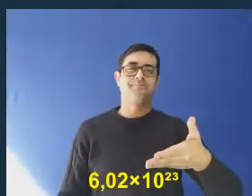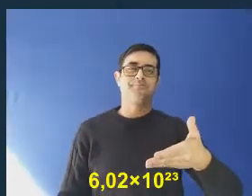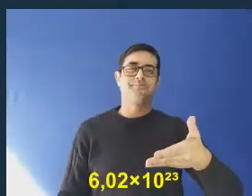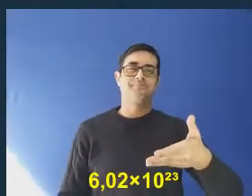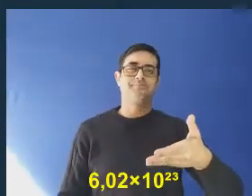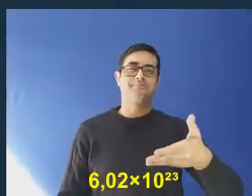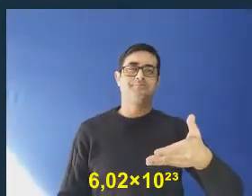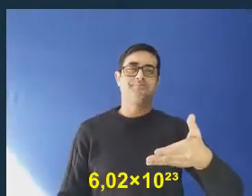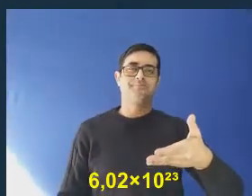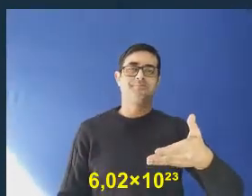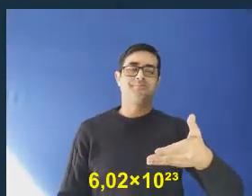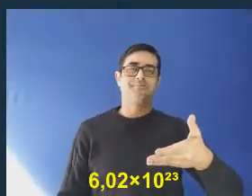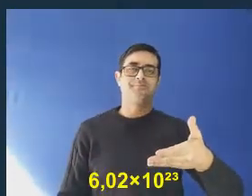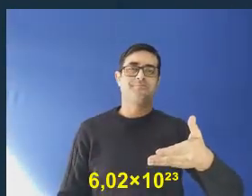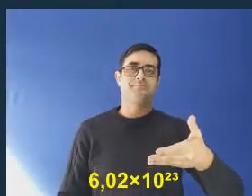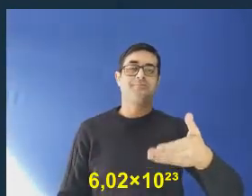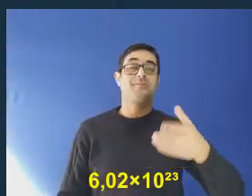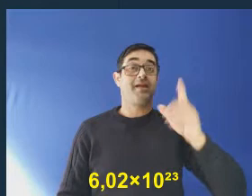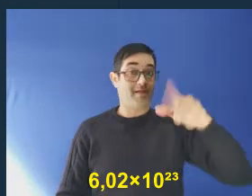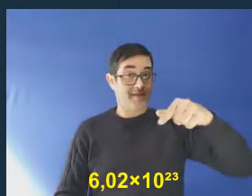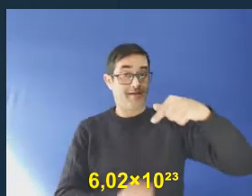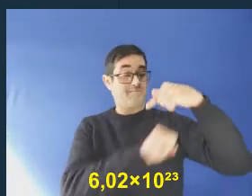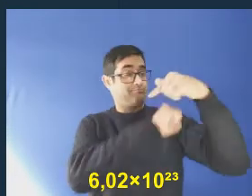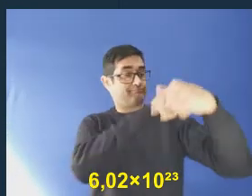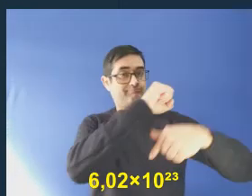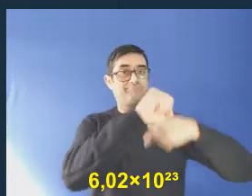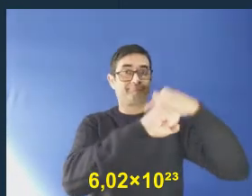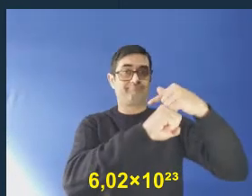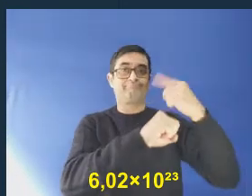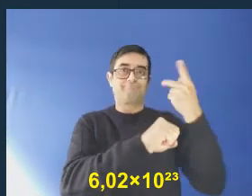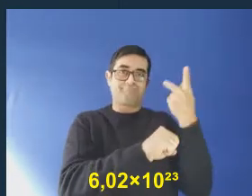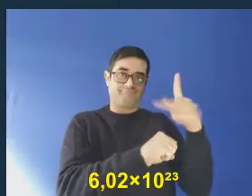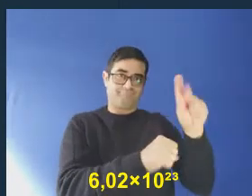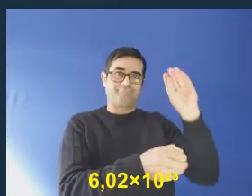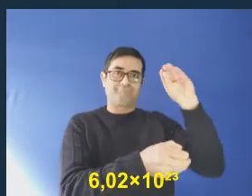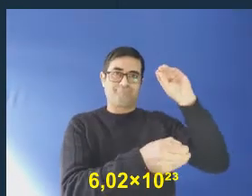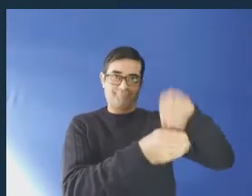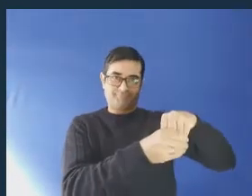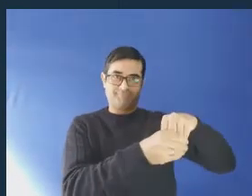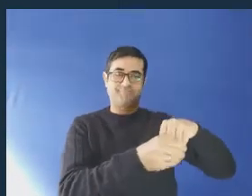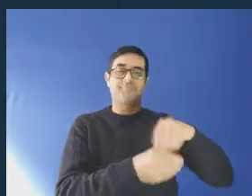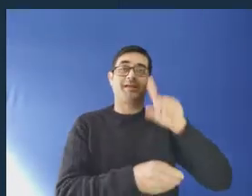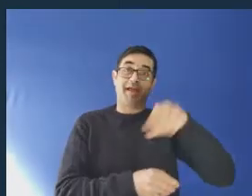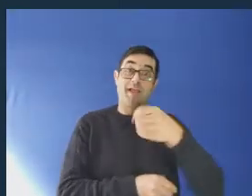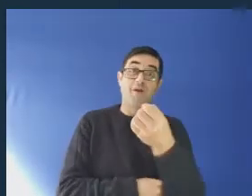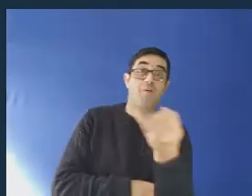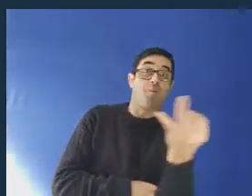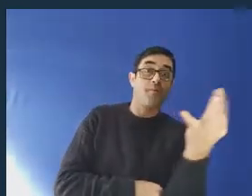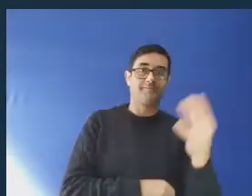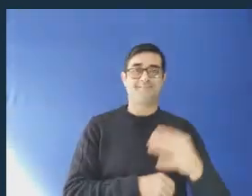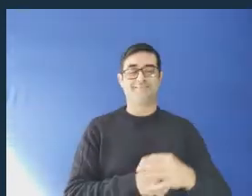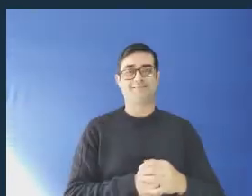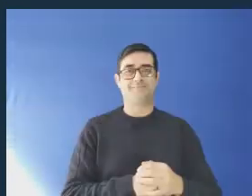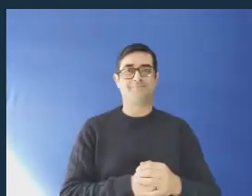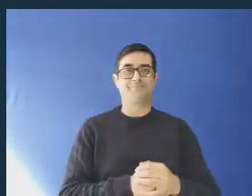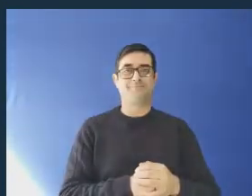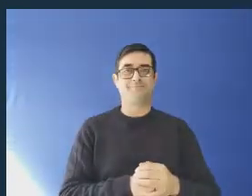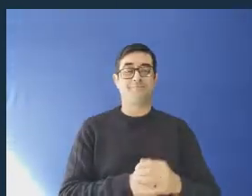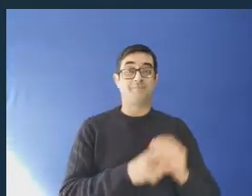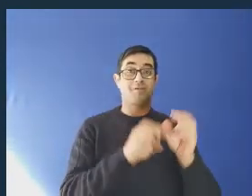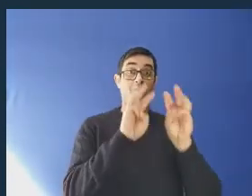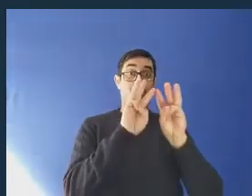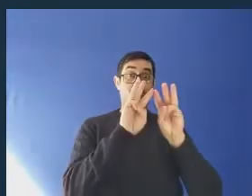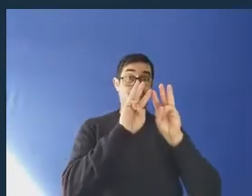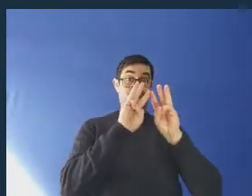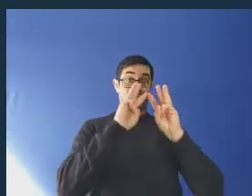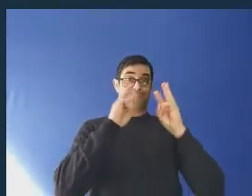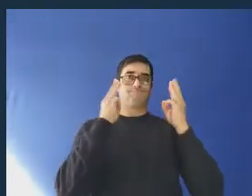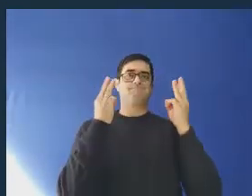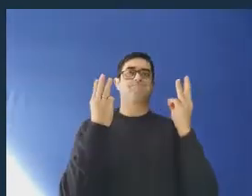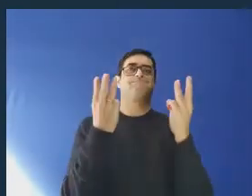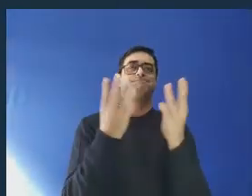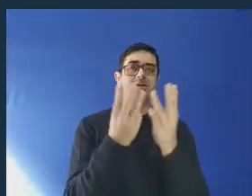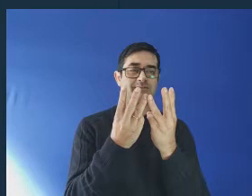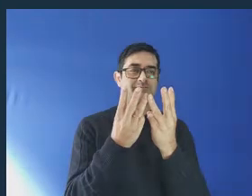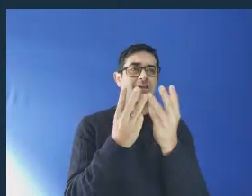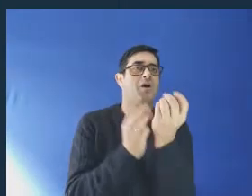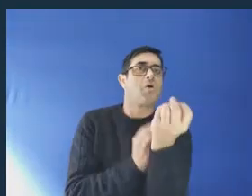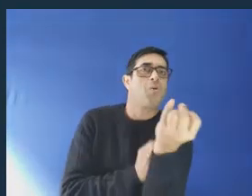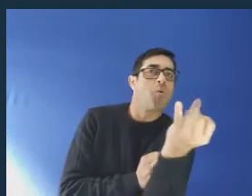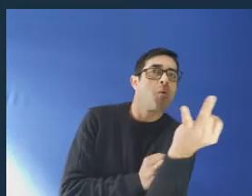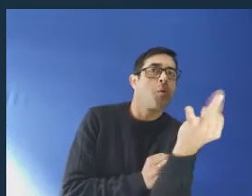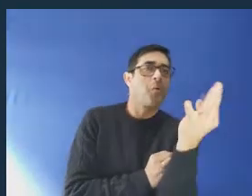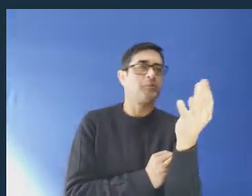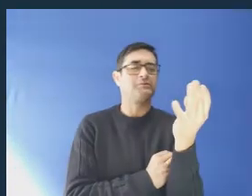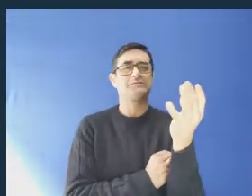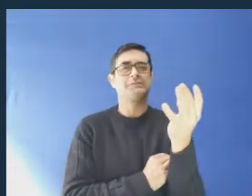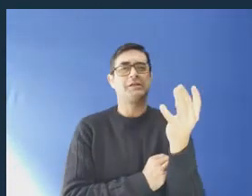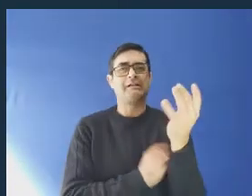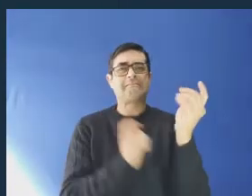São 6,02 vezes 10 a 23 átomos daquele elemento. Então, isso é quantidade. A massa não é algo que